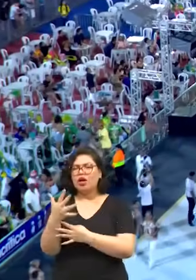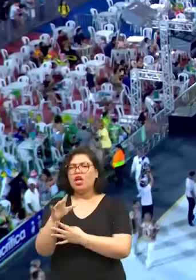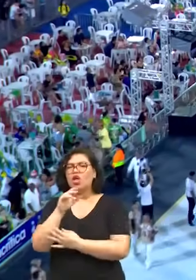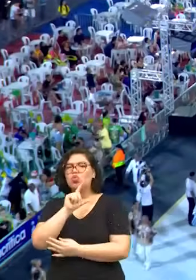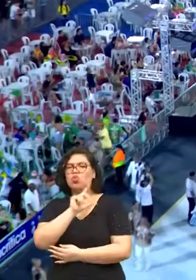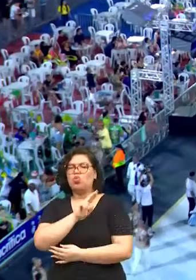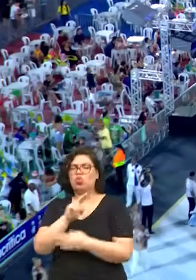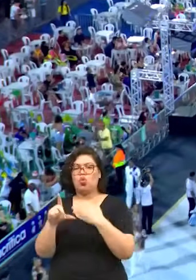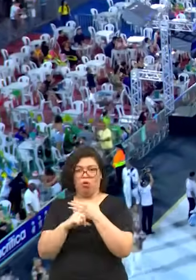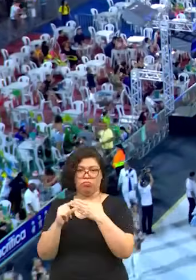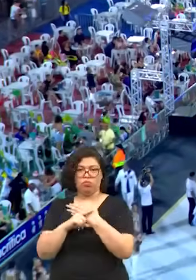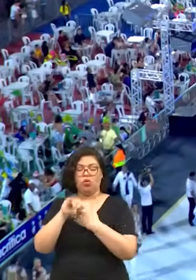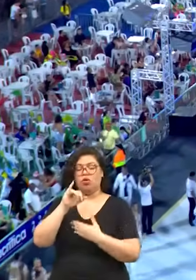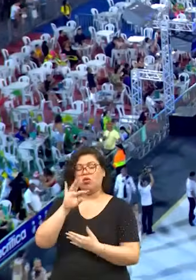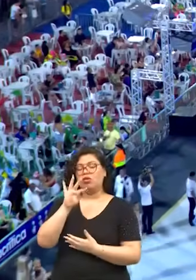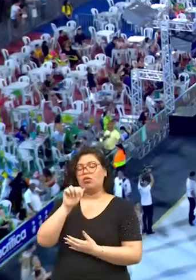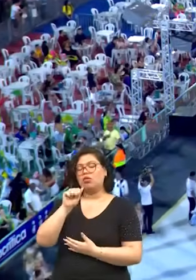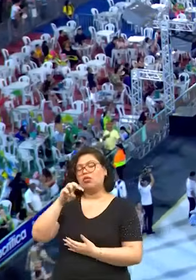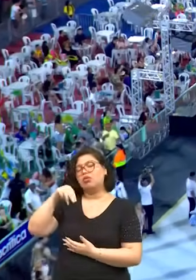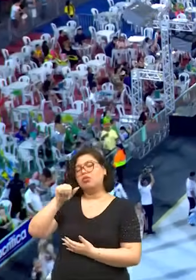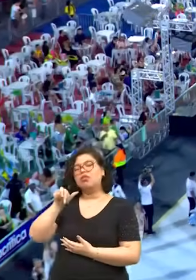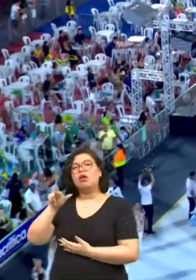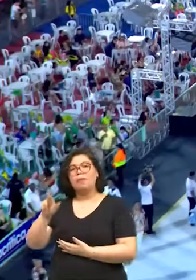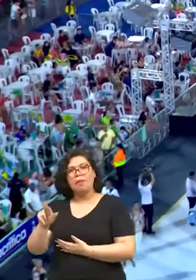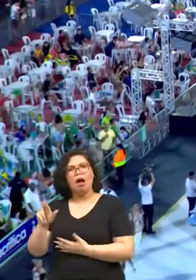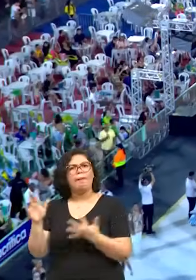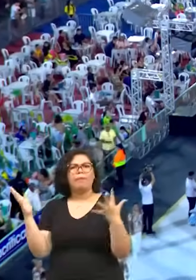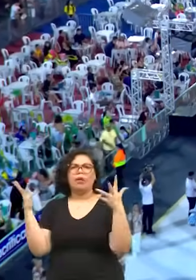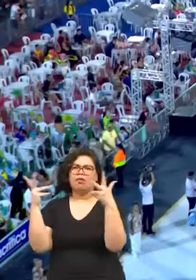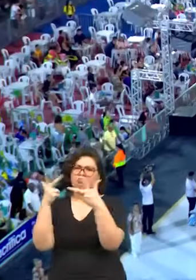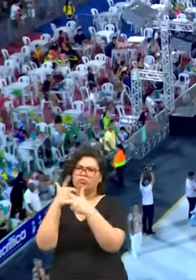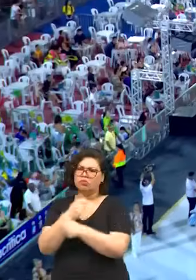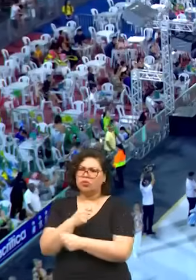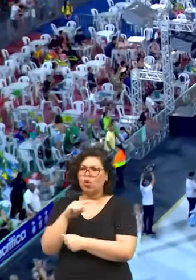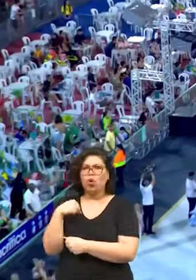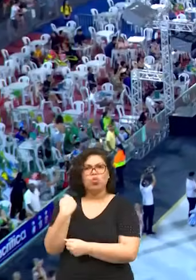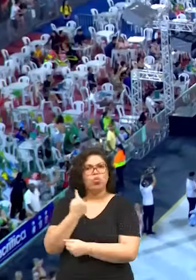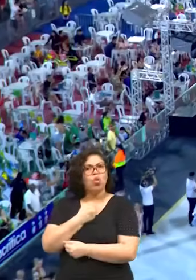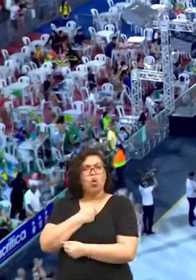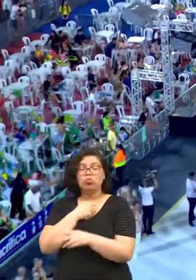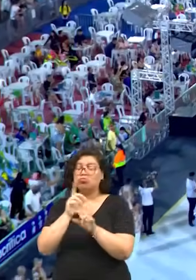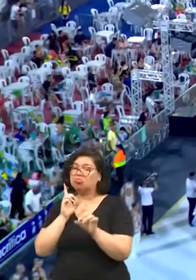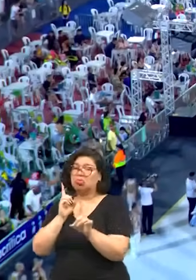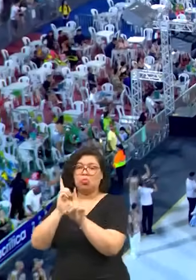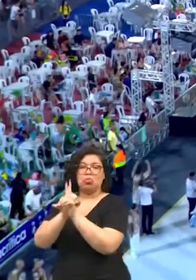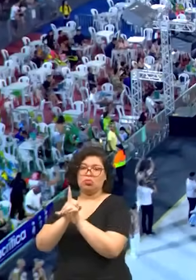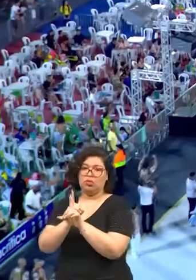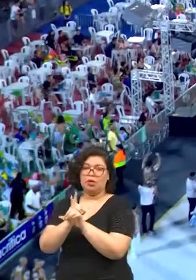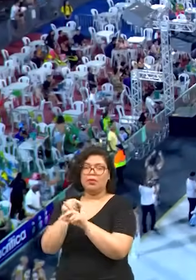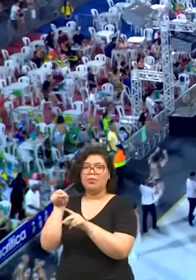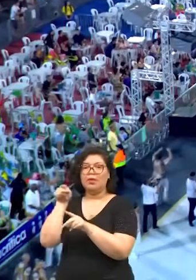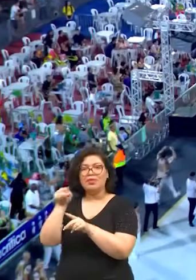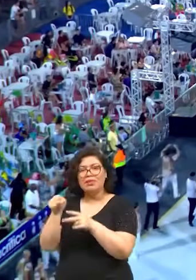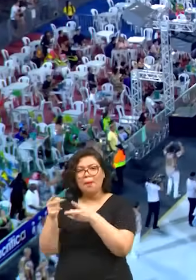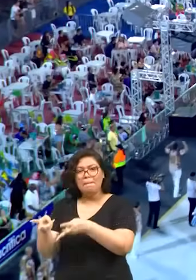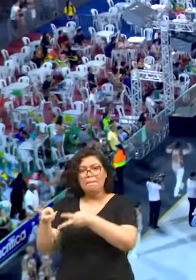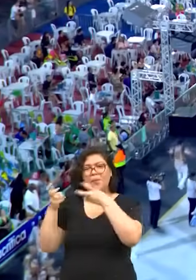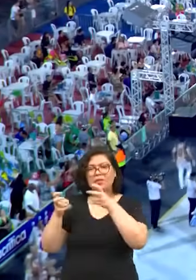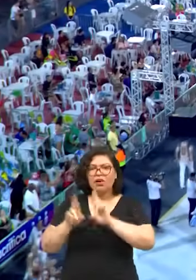belíssima alegoria. A gente não conseguiu encontrar essa alegoria no barracão, para você perceber como ela